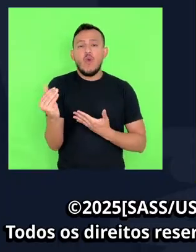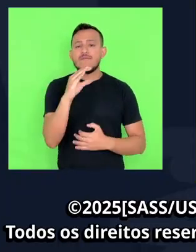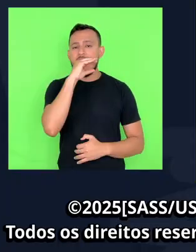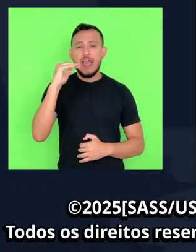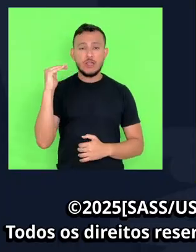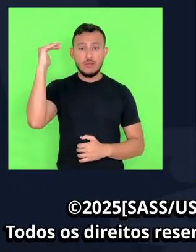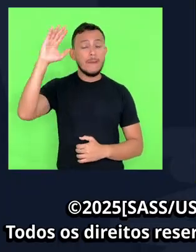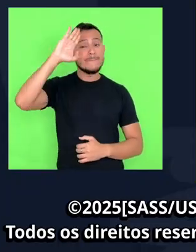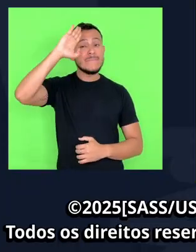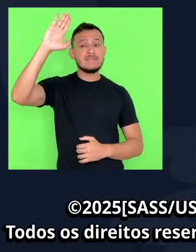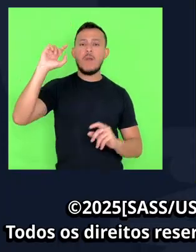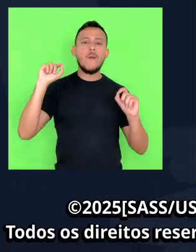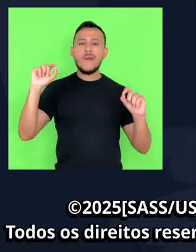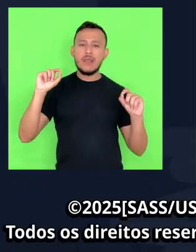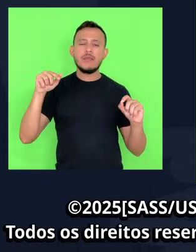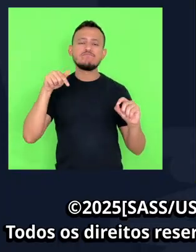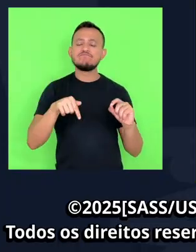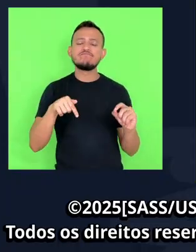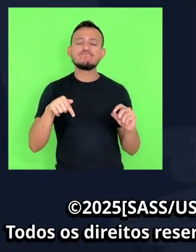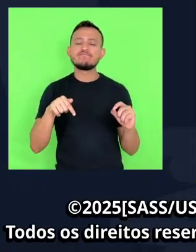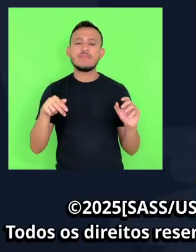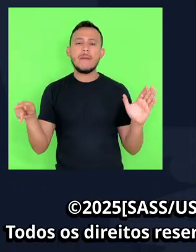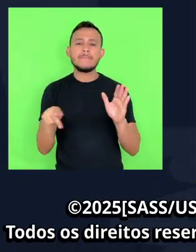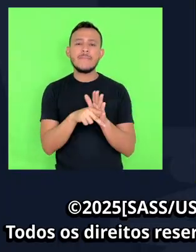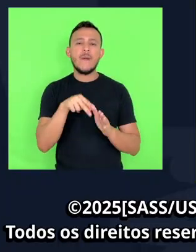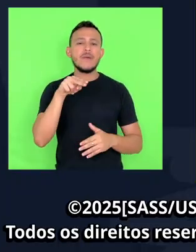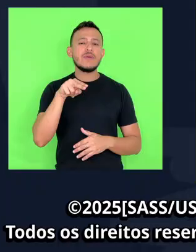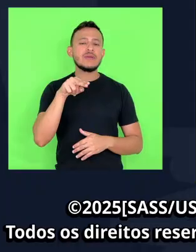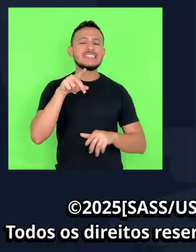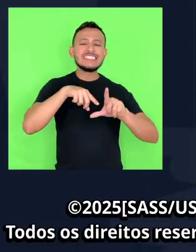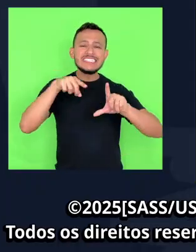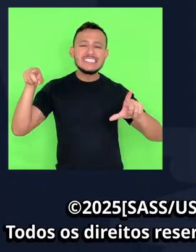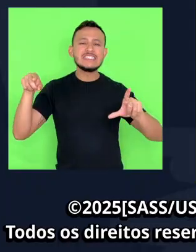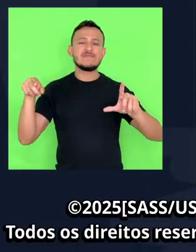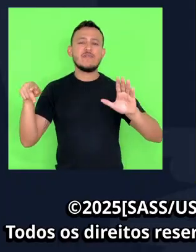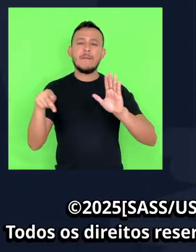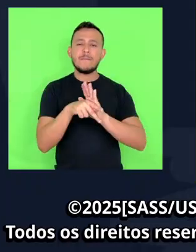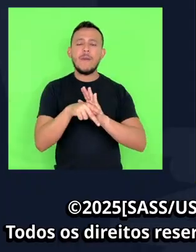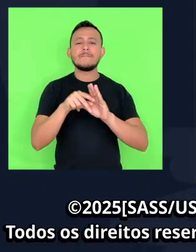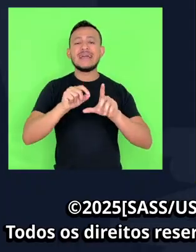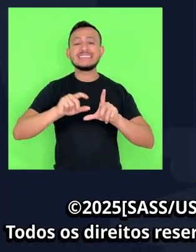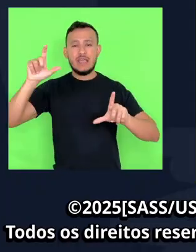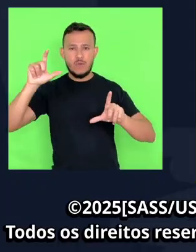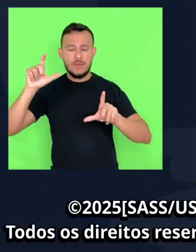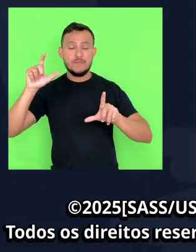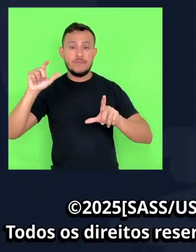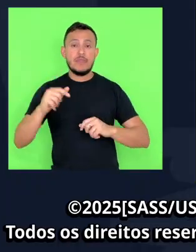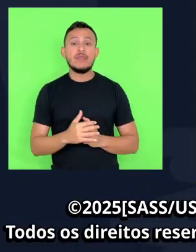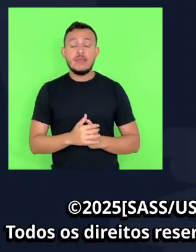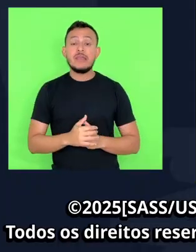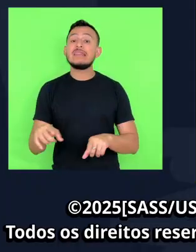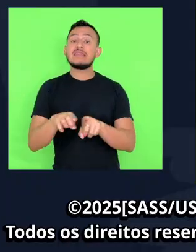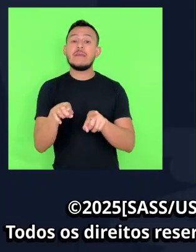jovens adultos, principalmente no nível de um índice de massa corporal mais alta. Além